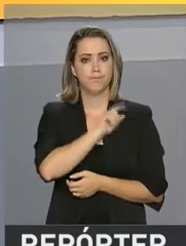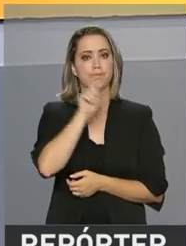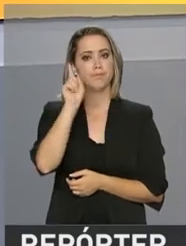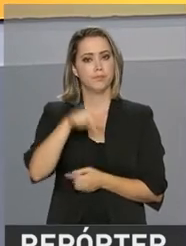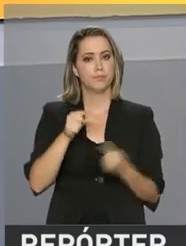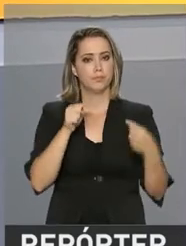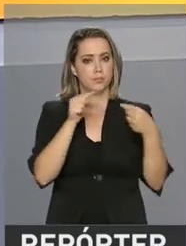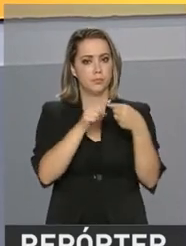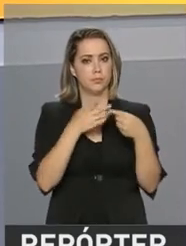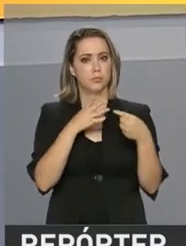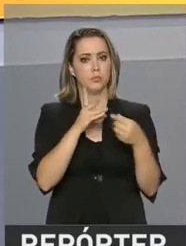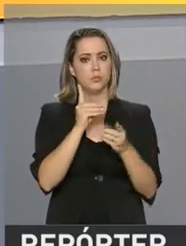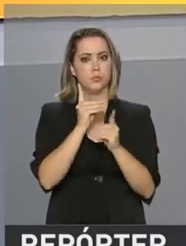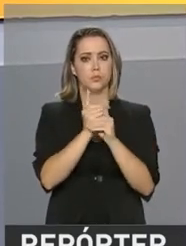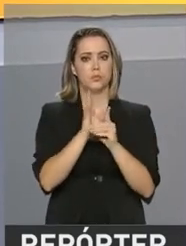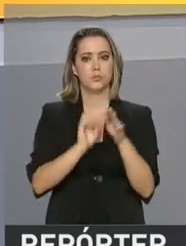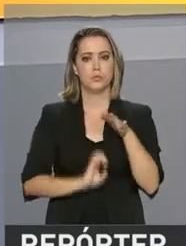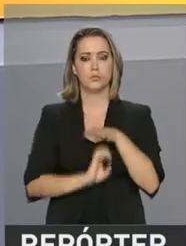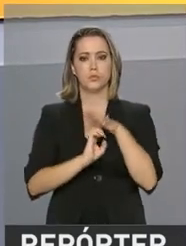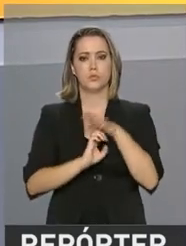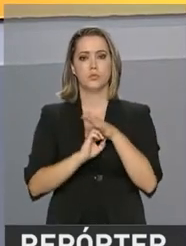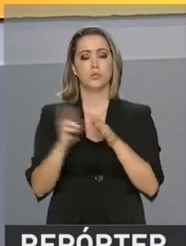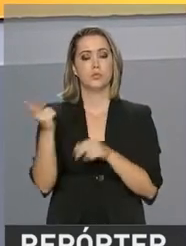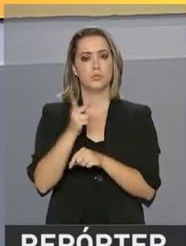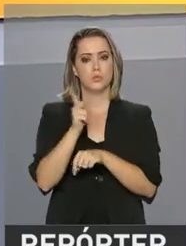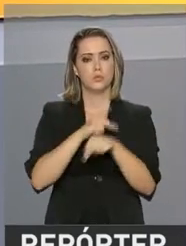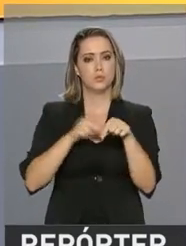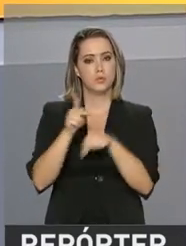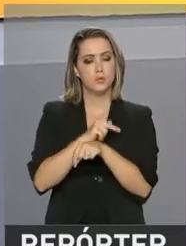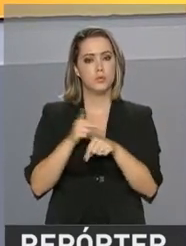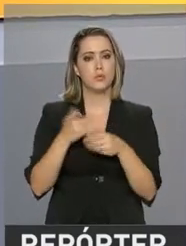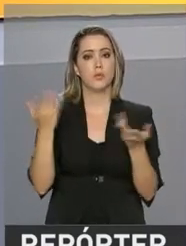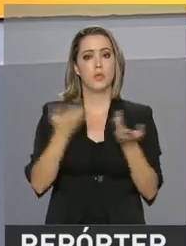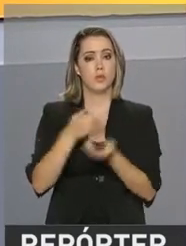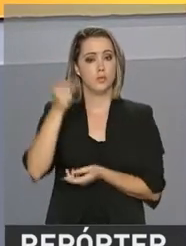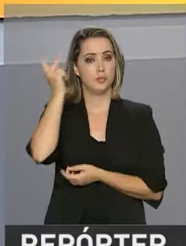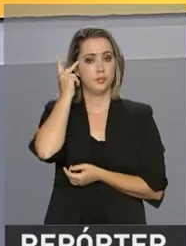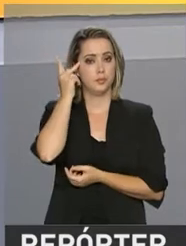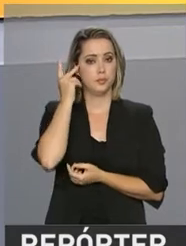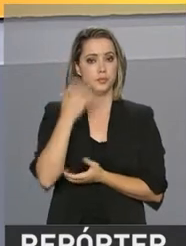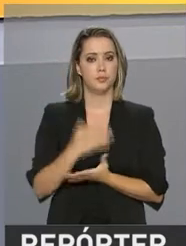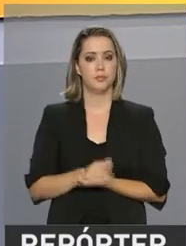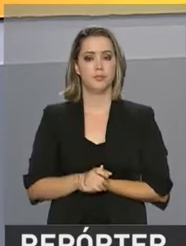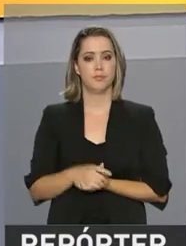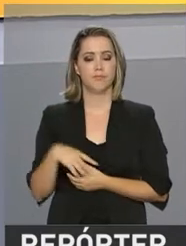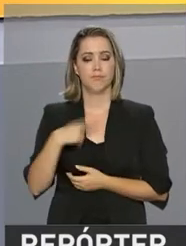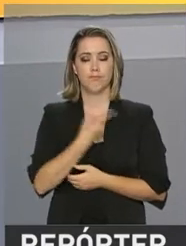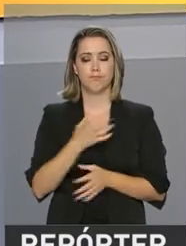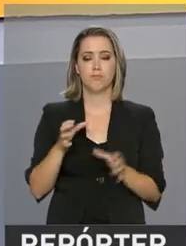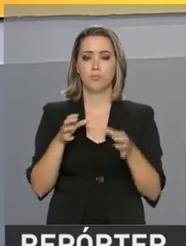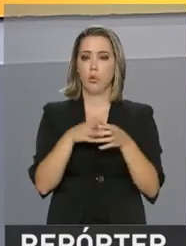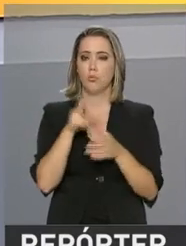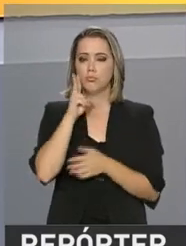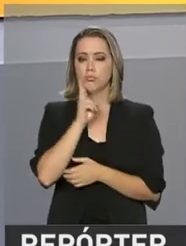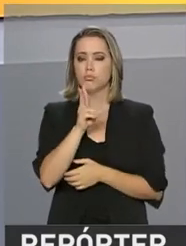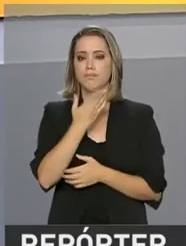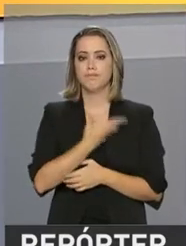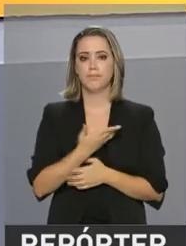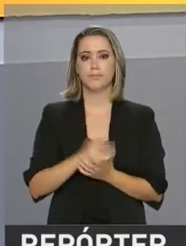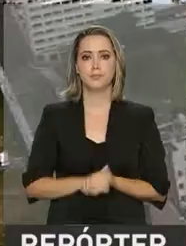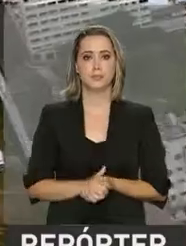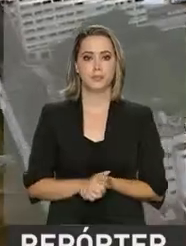Espanha. Essa é a meta de um encontro entre empresários dos dois países que acontece em São Paulo. Nossa equipe foi lá conferir.